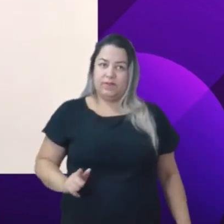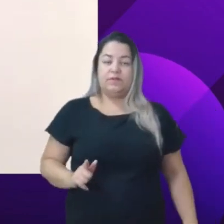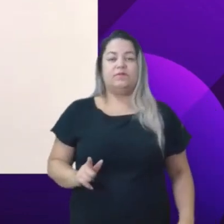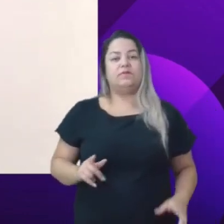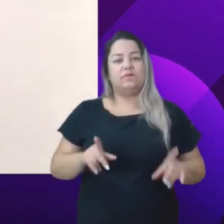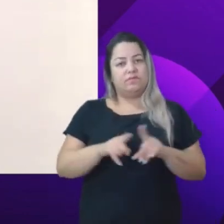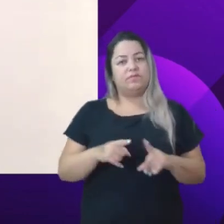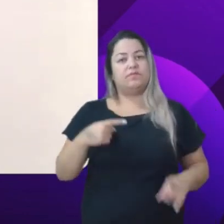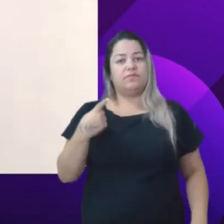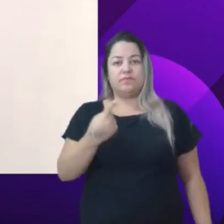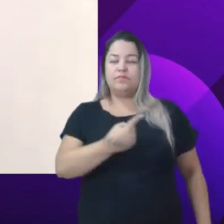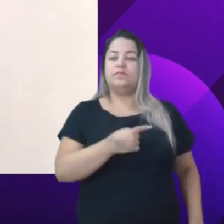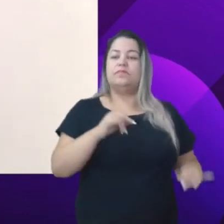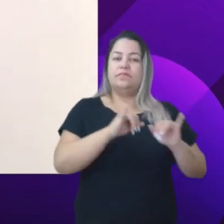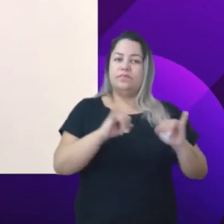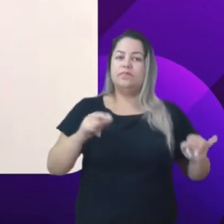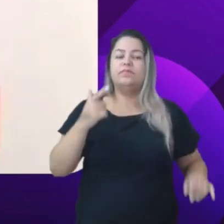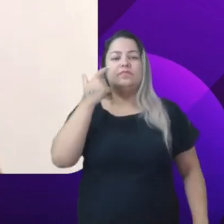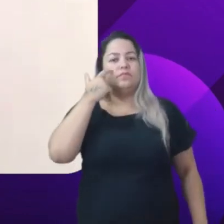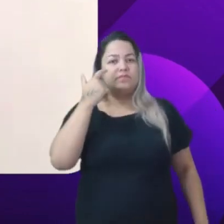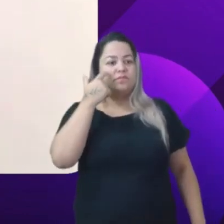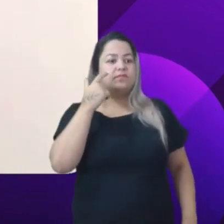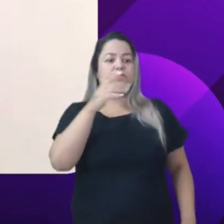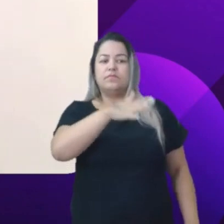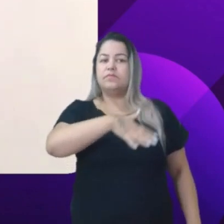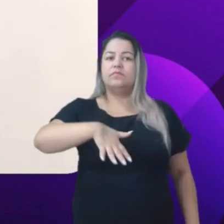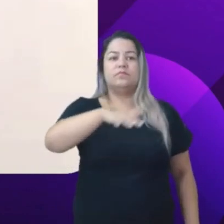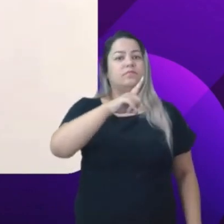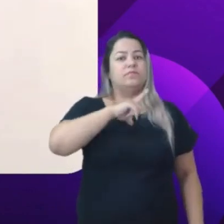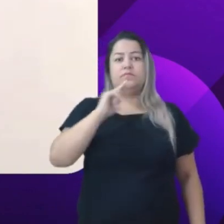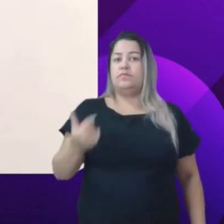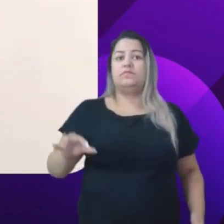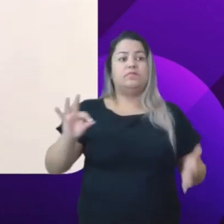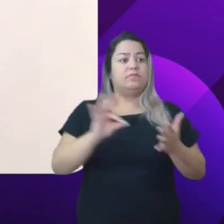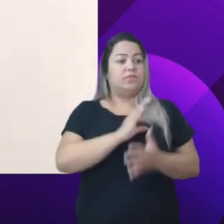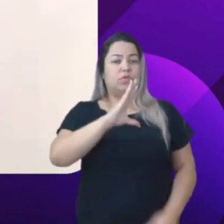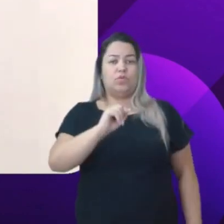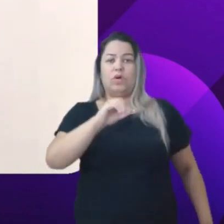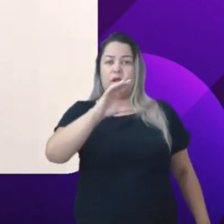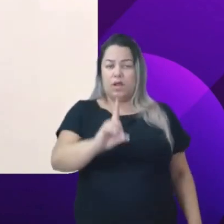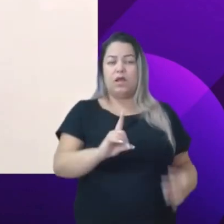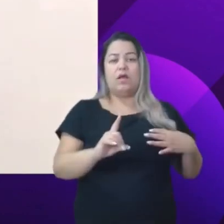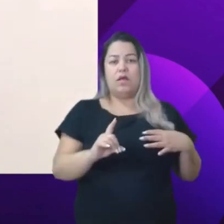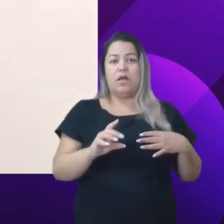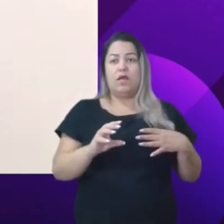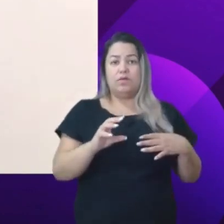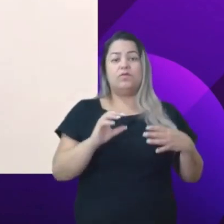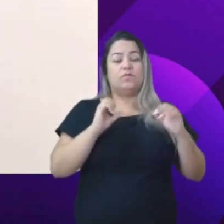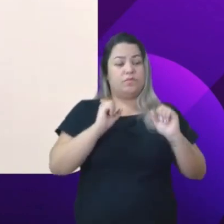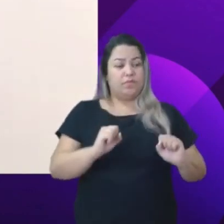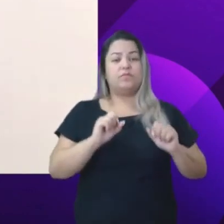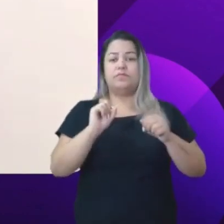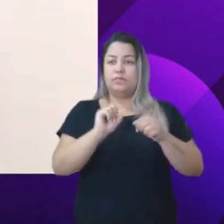gente, com as nossas palavras, a gente coloca, olha, população, quem não tem o cadastro, o CAD único, né, a gente pode fazer